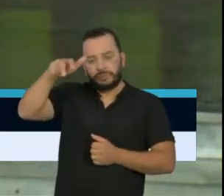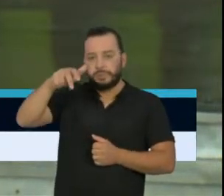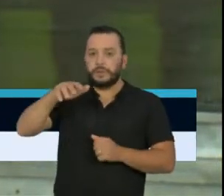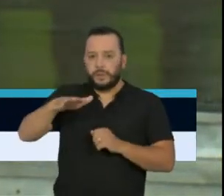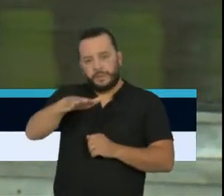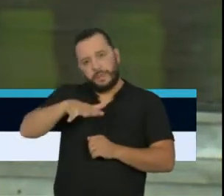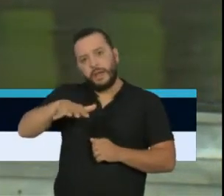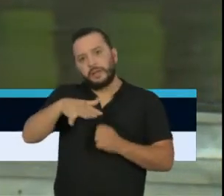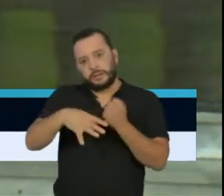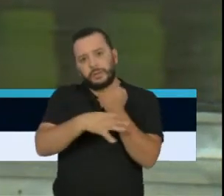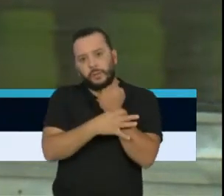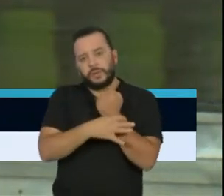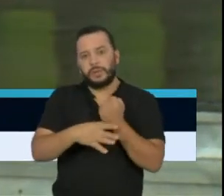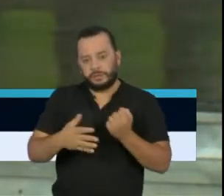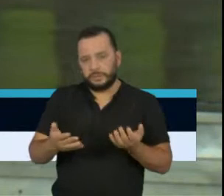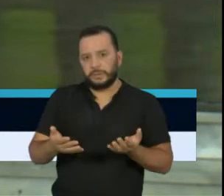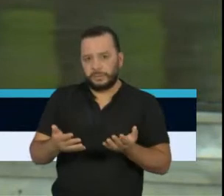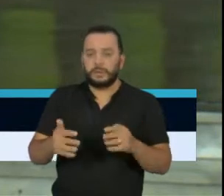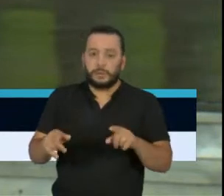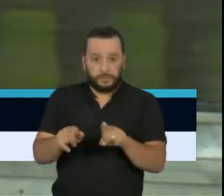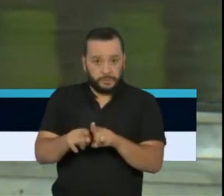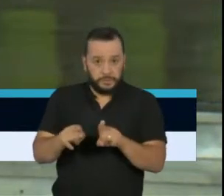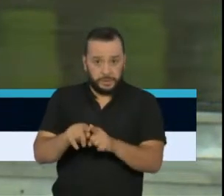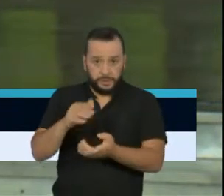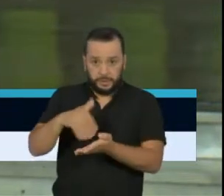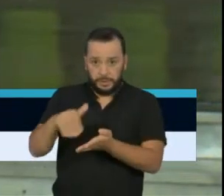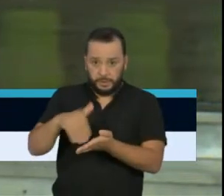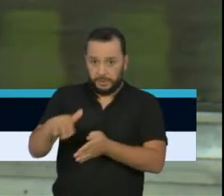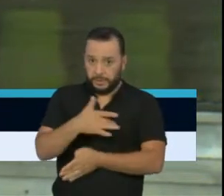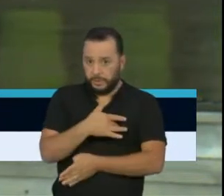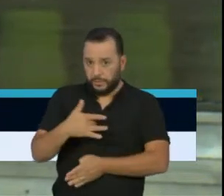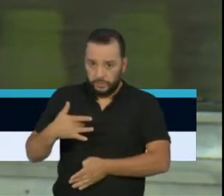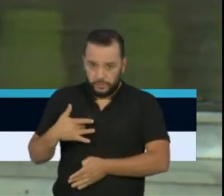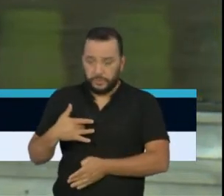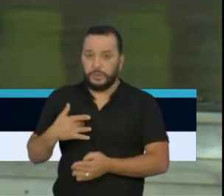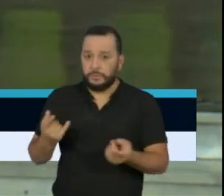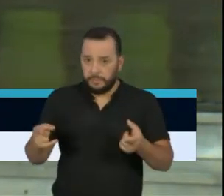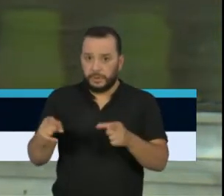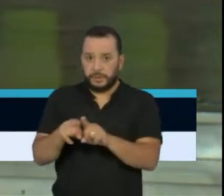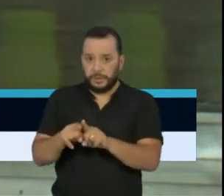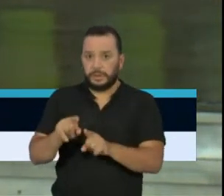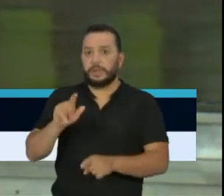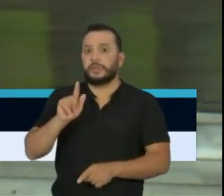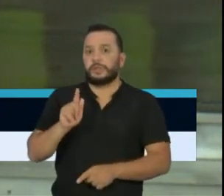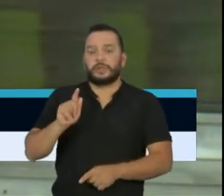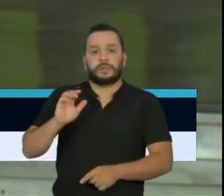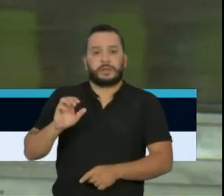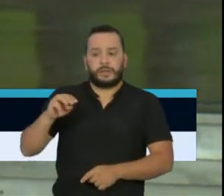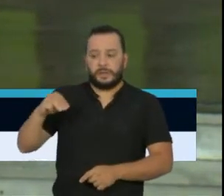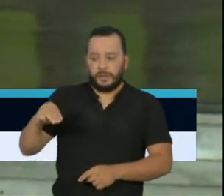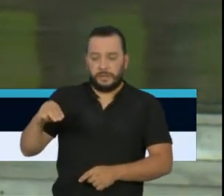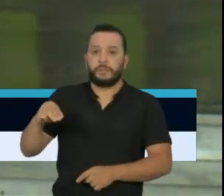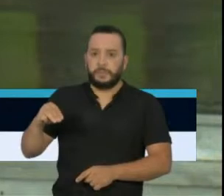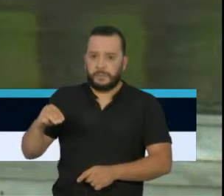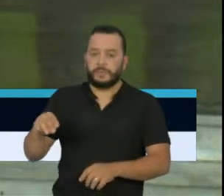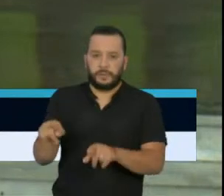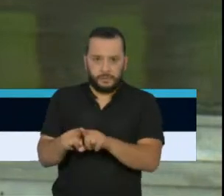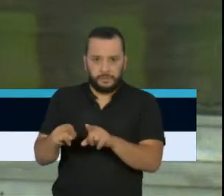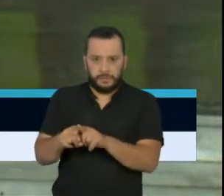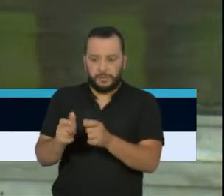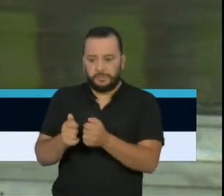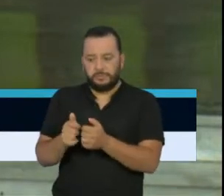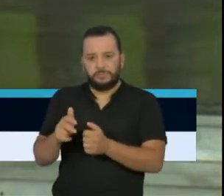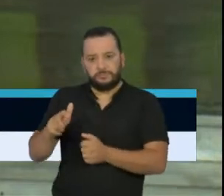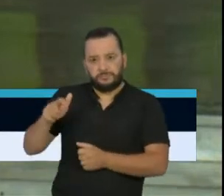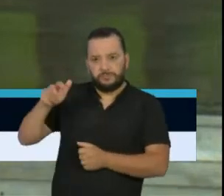segurança pública e a própria Secretaria de Saúde tem trabalhado em conjunto com a GCM para, se for o caso, utilizar para